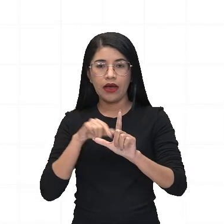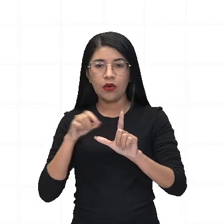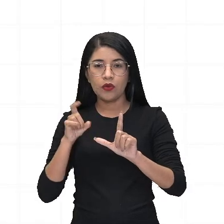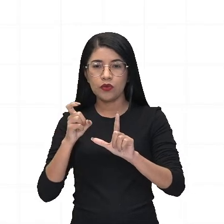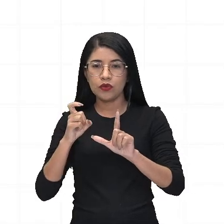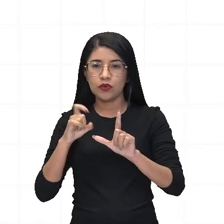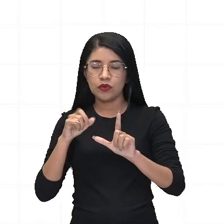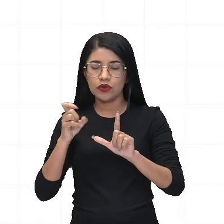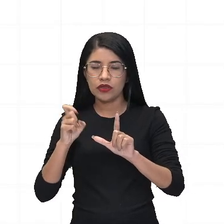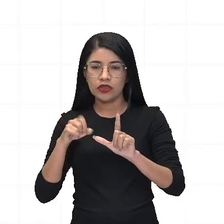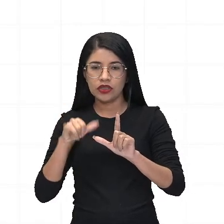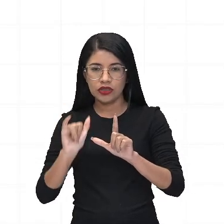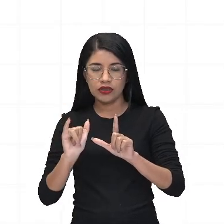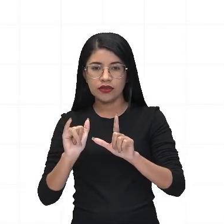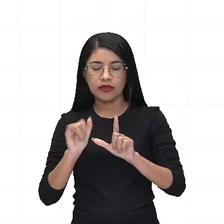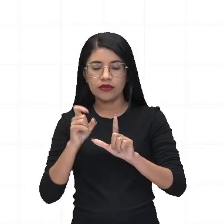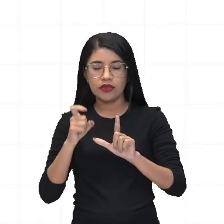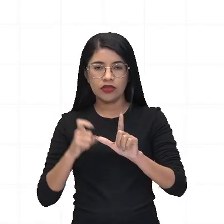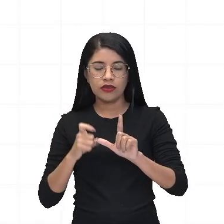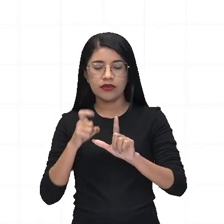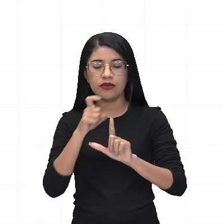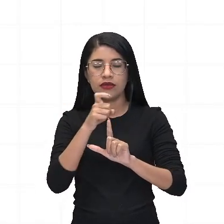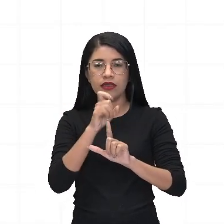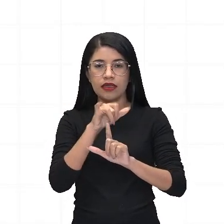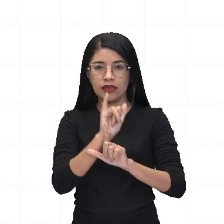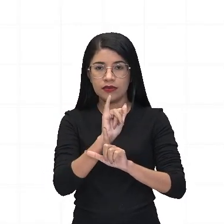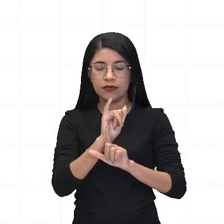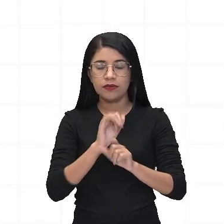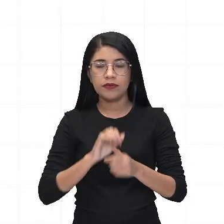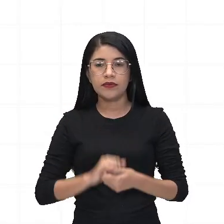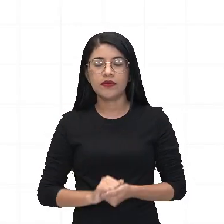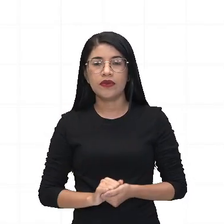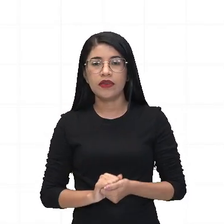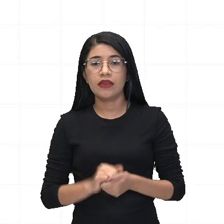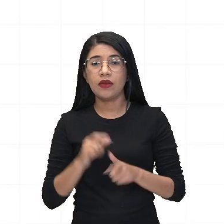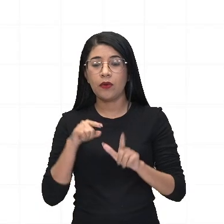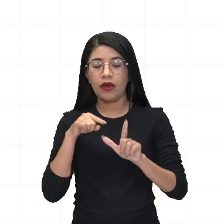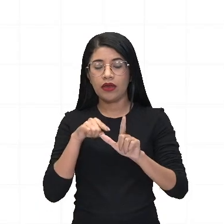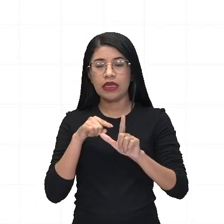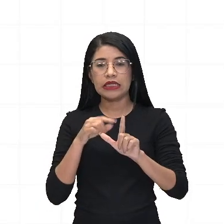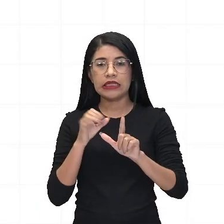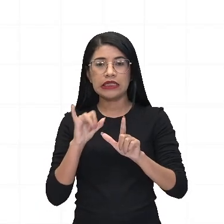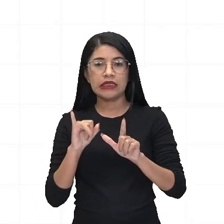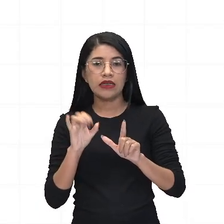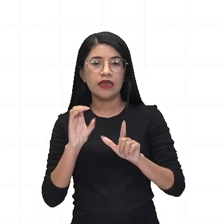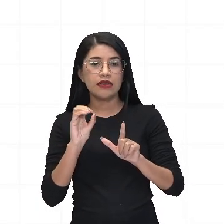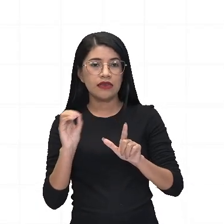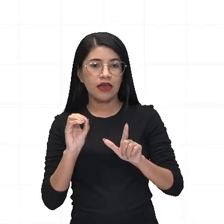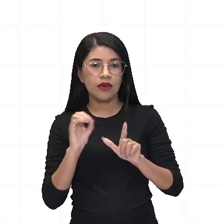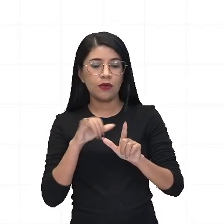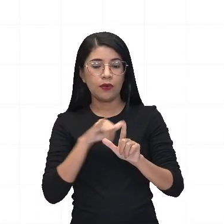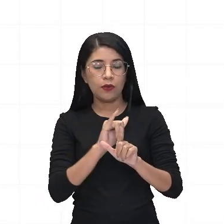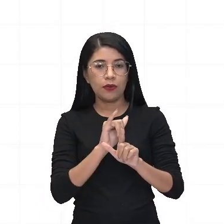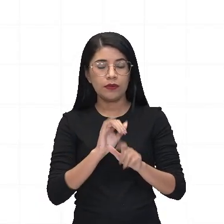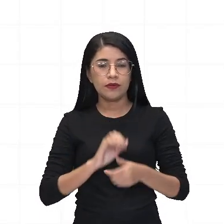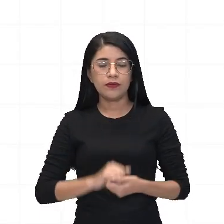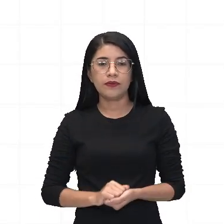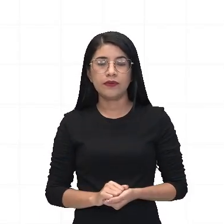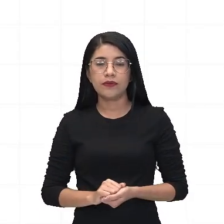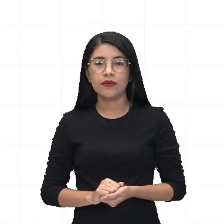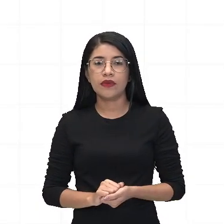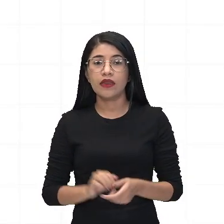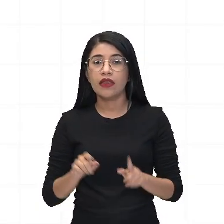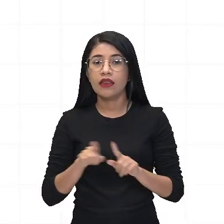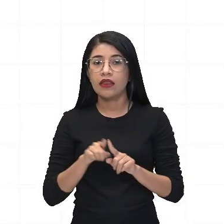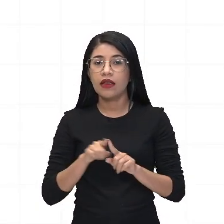nosso gráfico, né? Ou seja, é o valor de x quando y é igual a zero. Aí a gente também tem